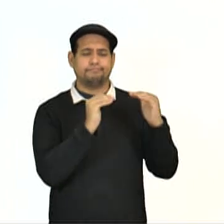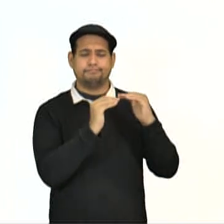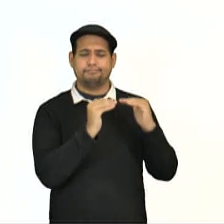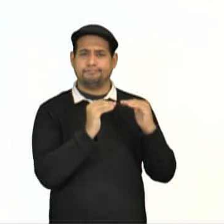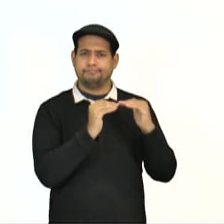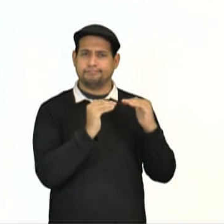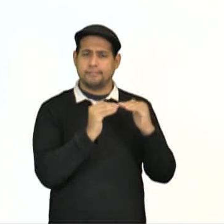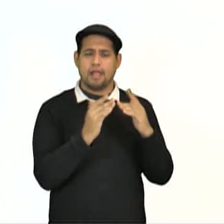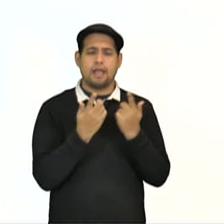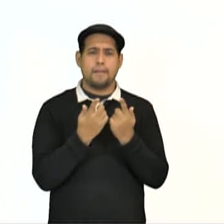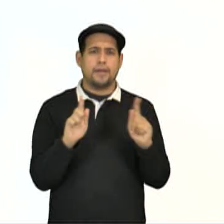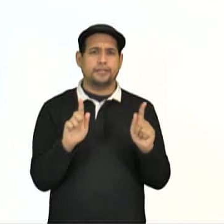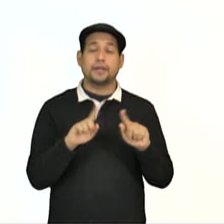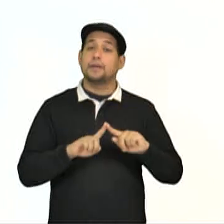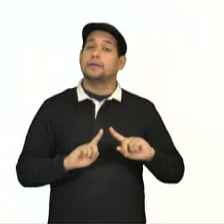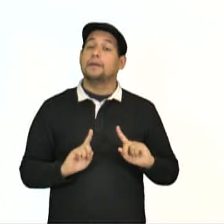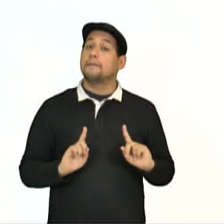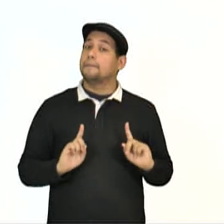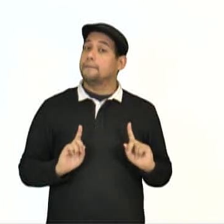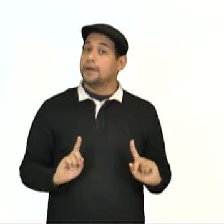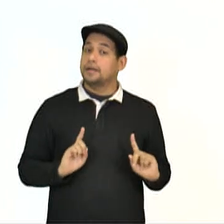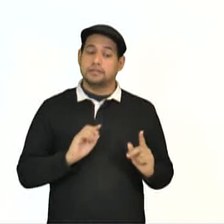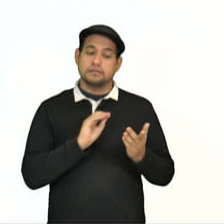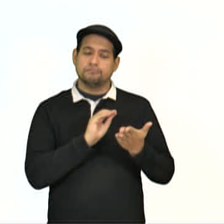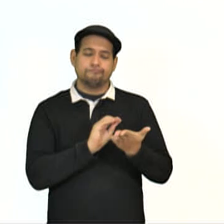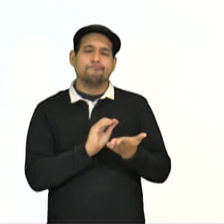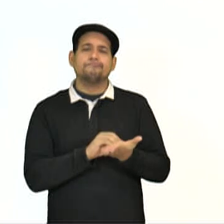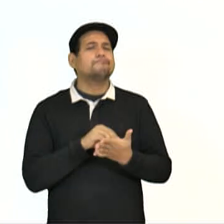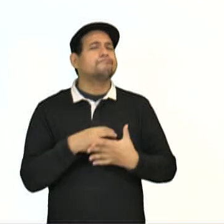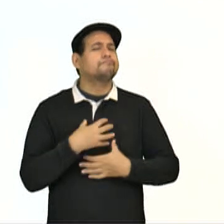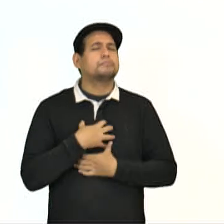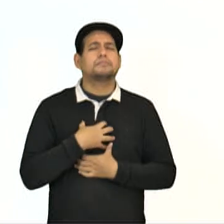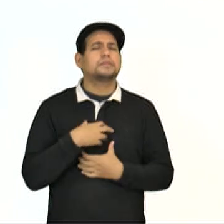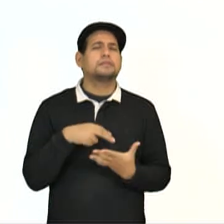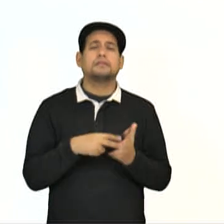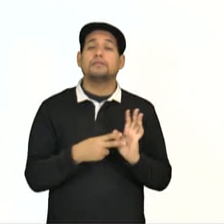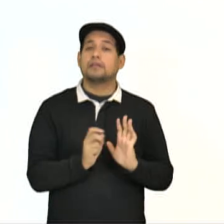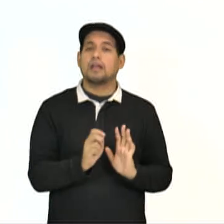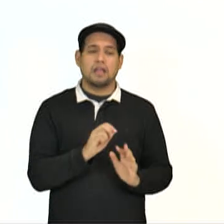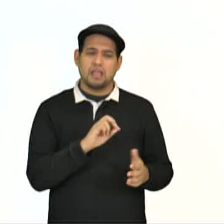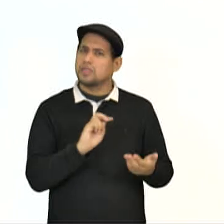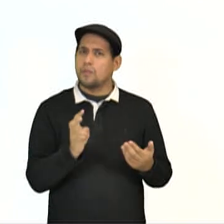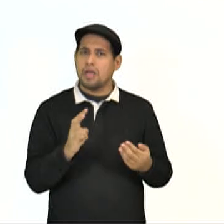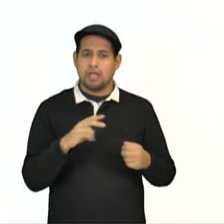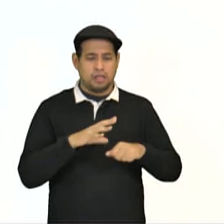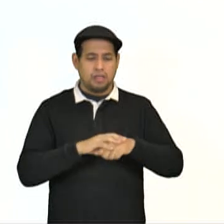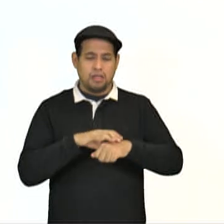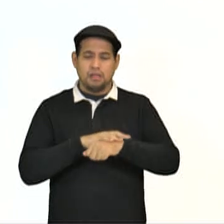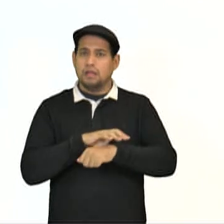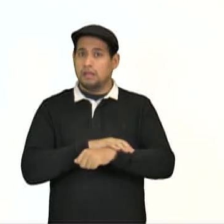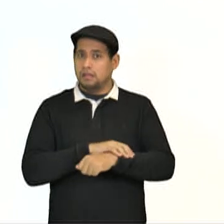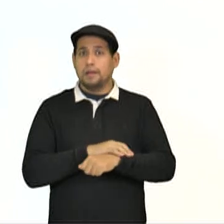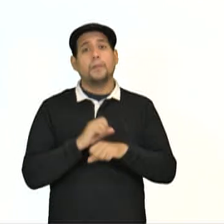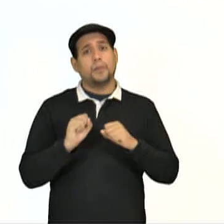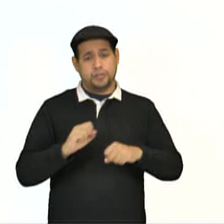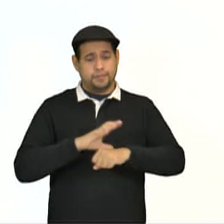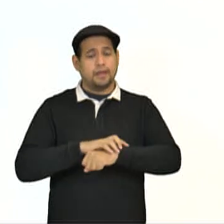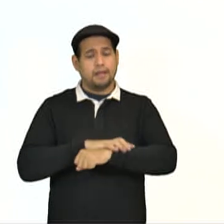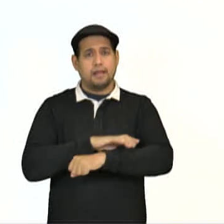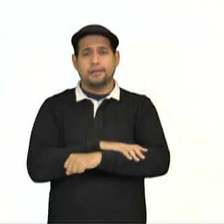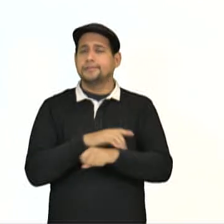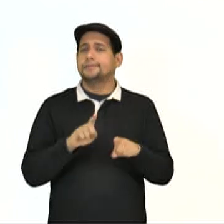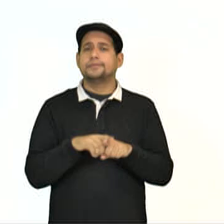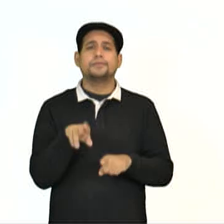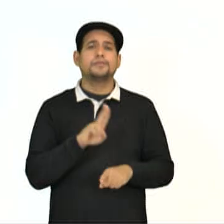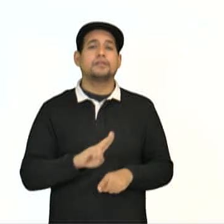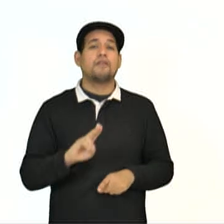classificação gramatical. Então, a ausência aqui com que o poeta se refere não é algo abstrato, algo palpável. Usando aqui a